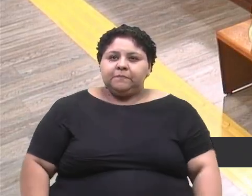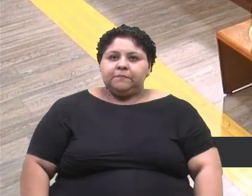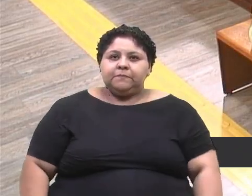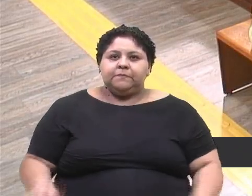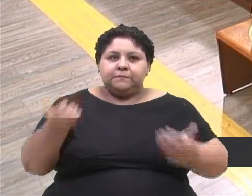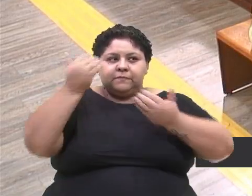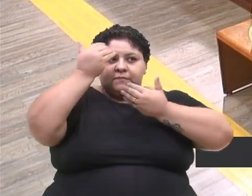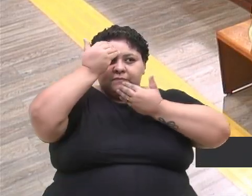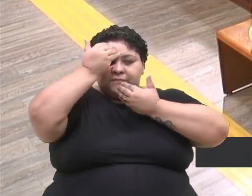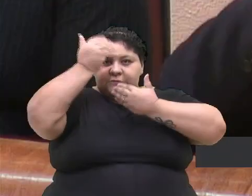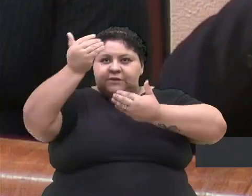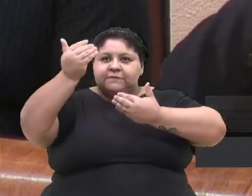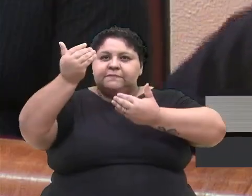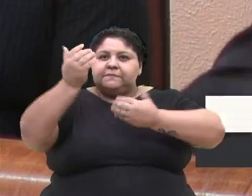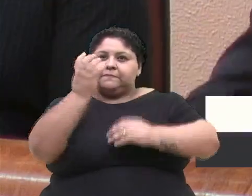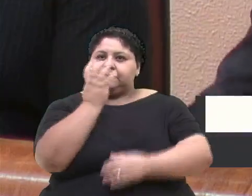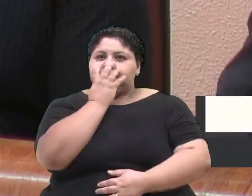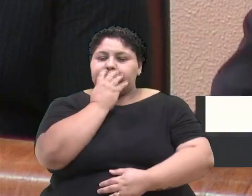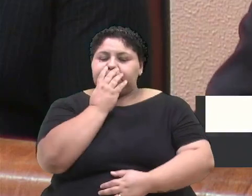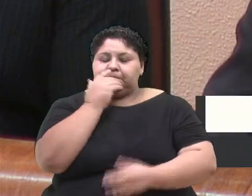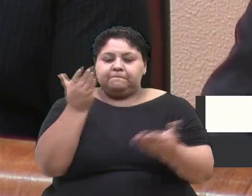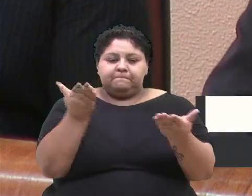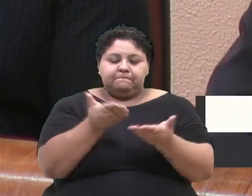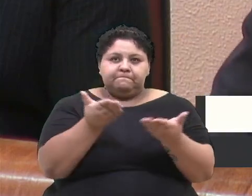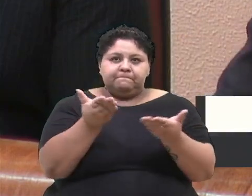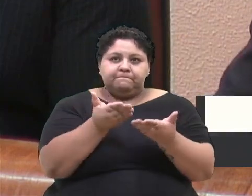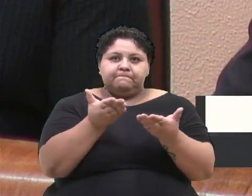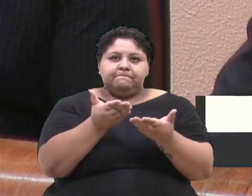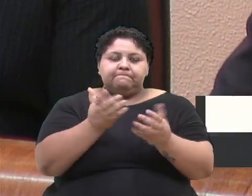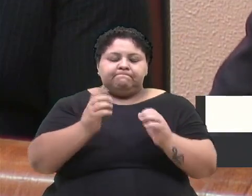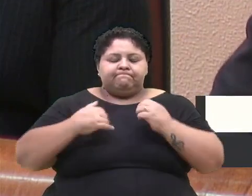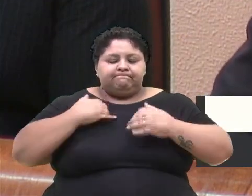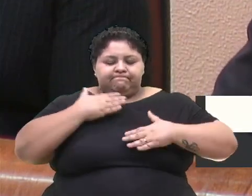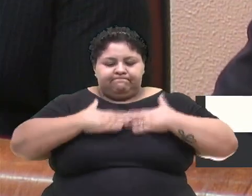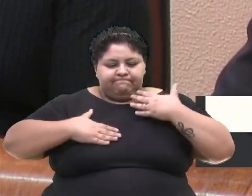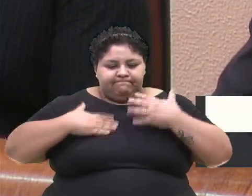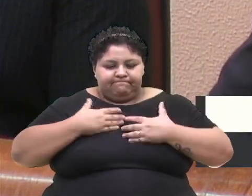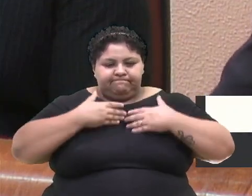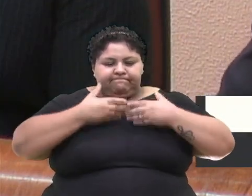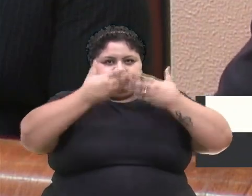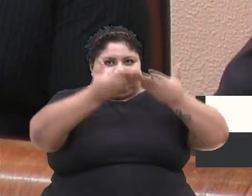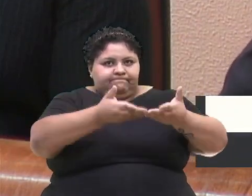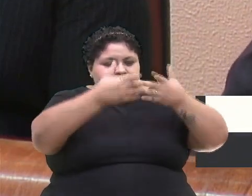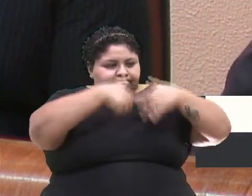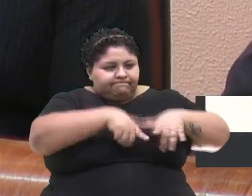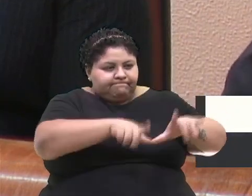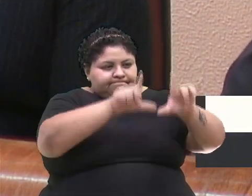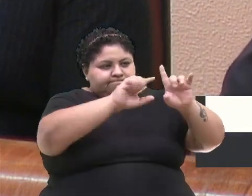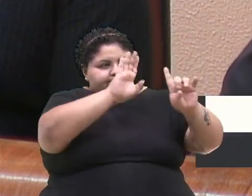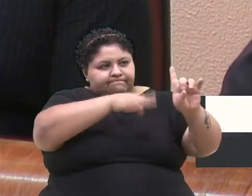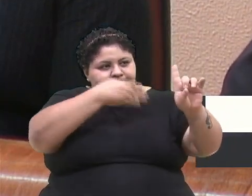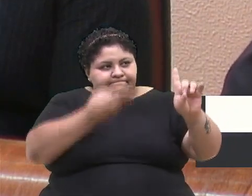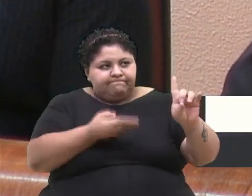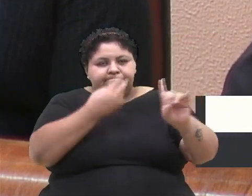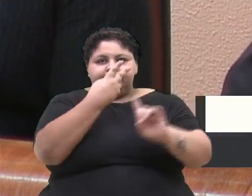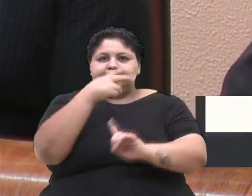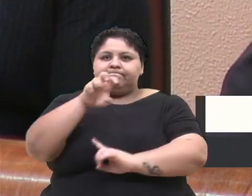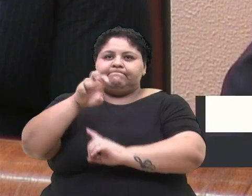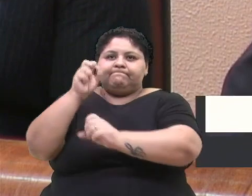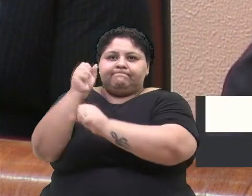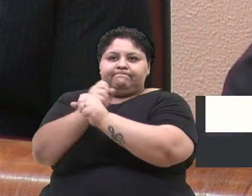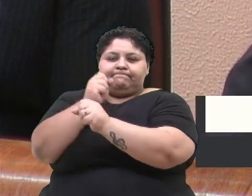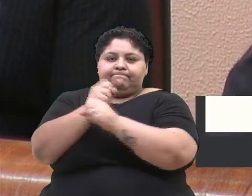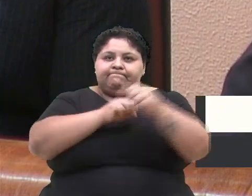Obrigado, seu Camilles. Neste momento, temos a satisfação de entregar a placa de homenagem alusiva aos 25 anos da